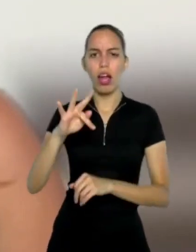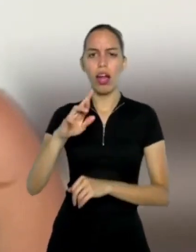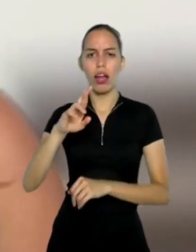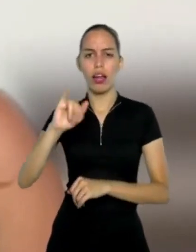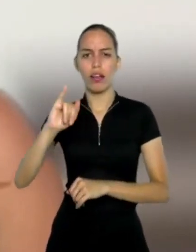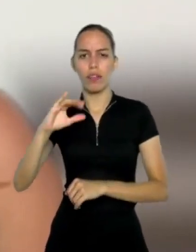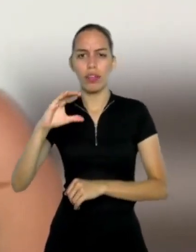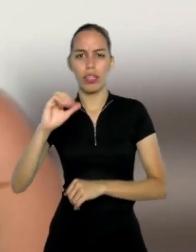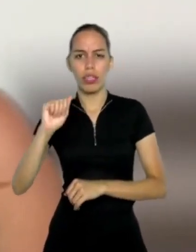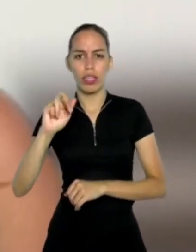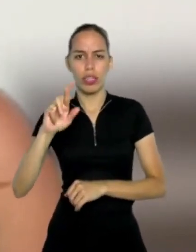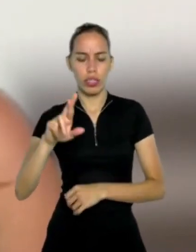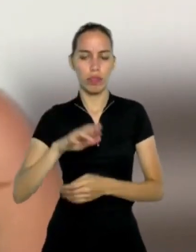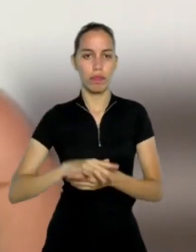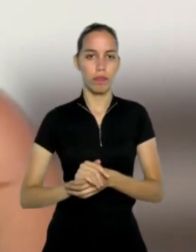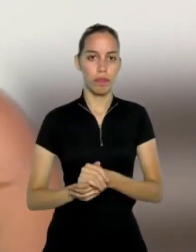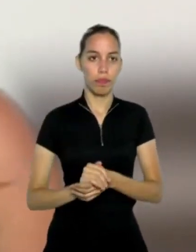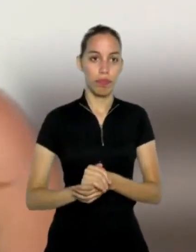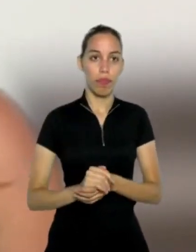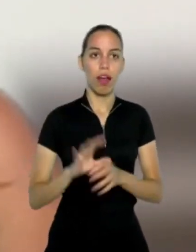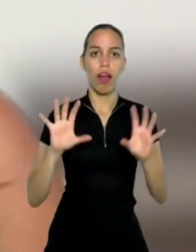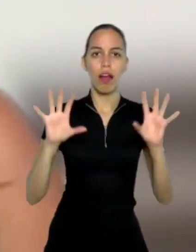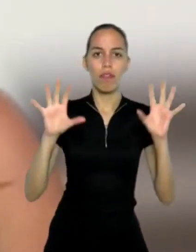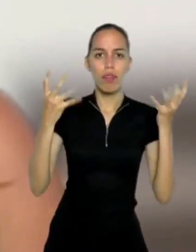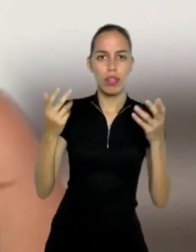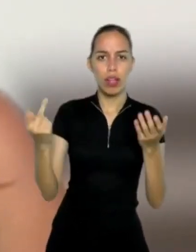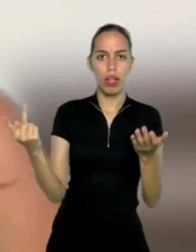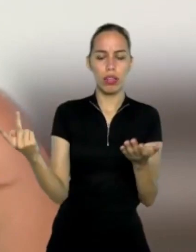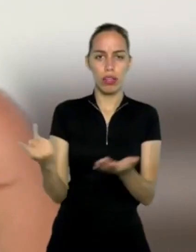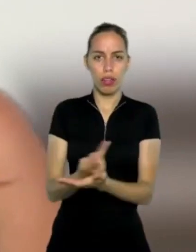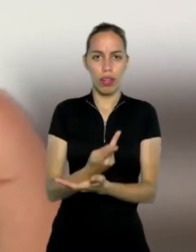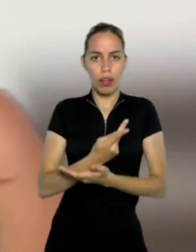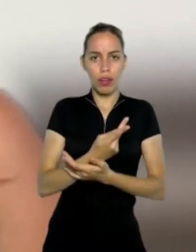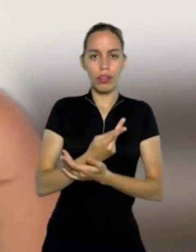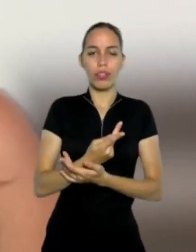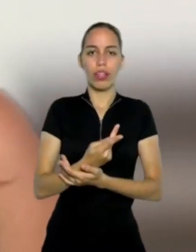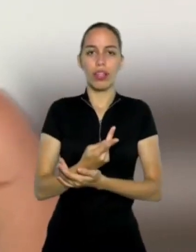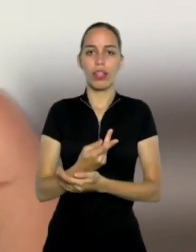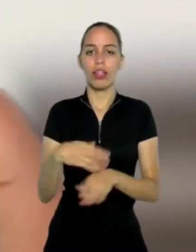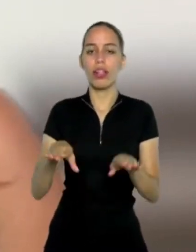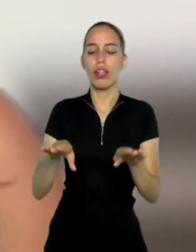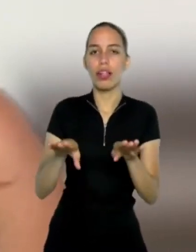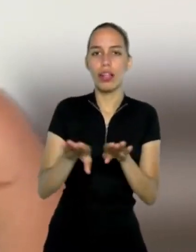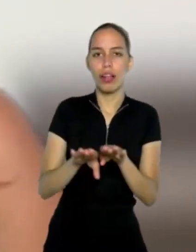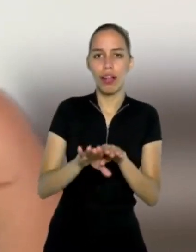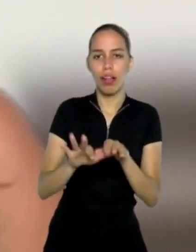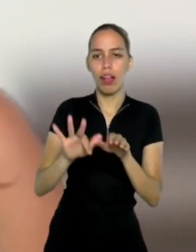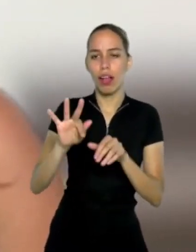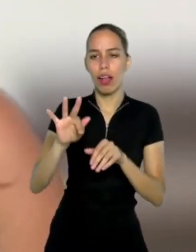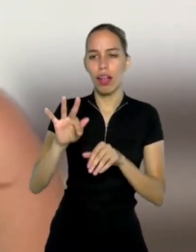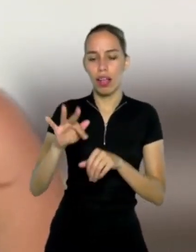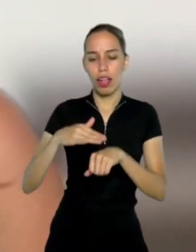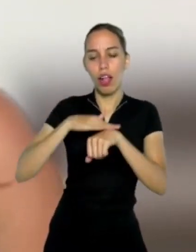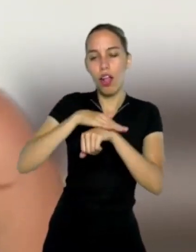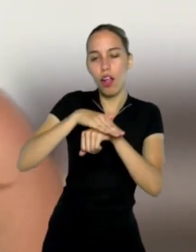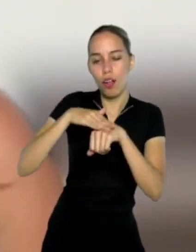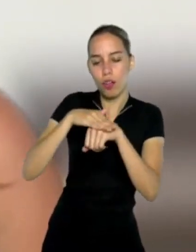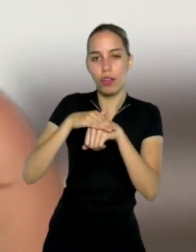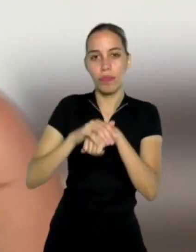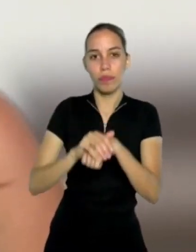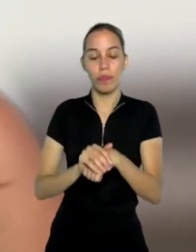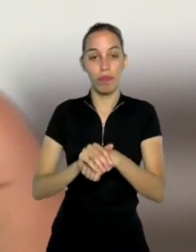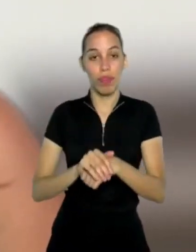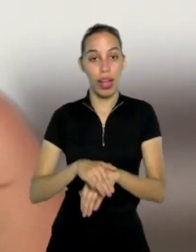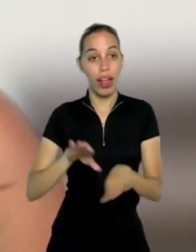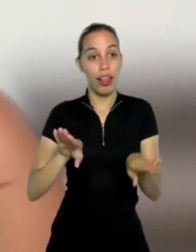de Carmo da Mata, e do projeto Flicar Conversando. É co-organizadora também do programa